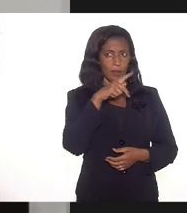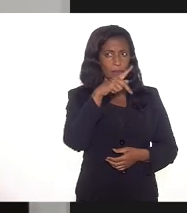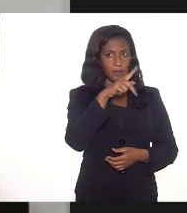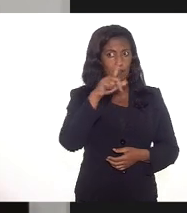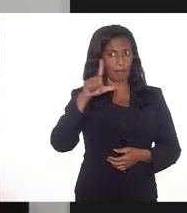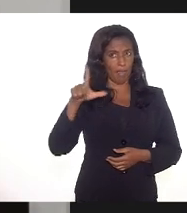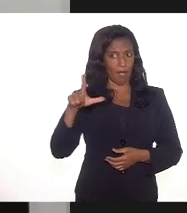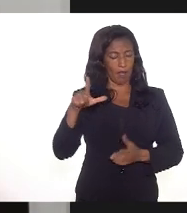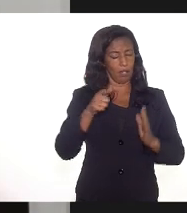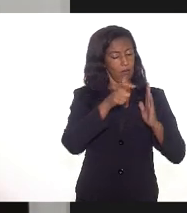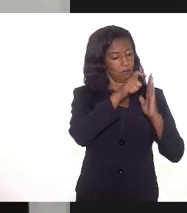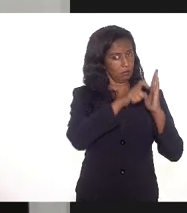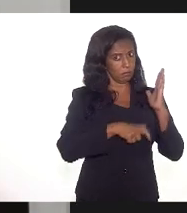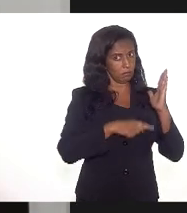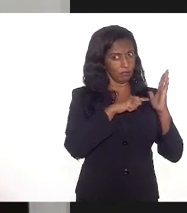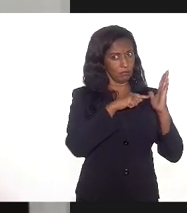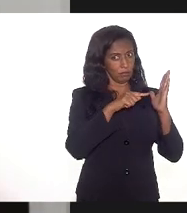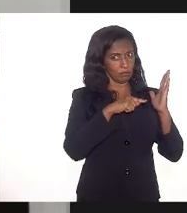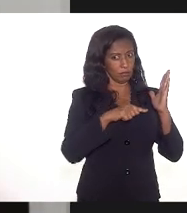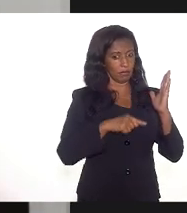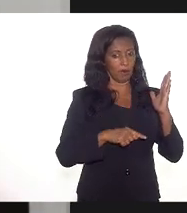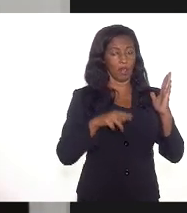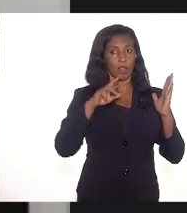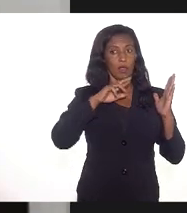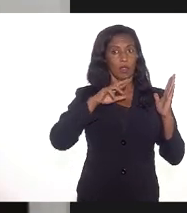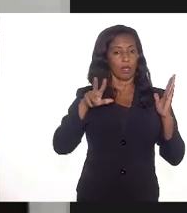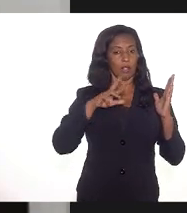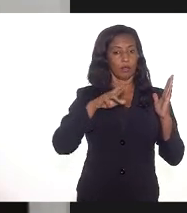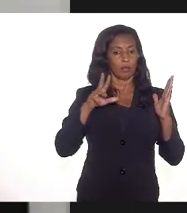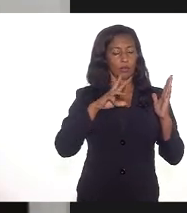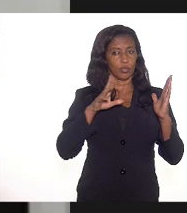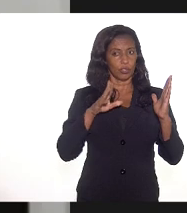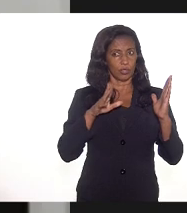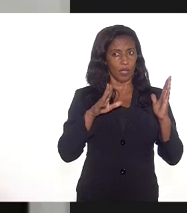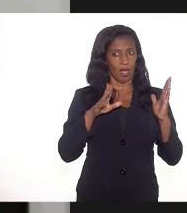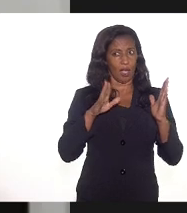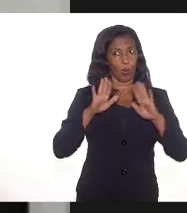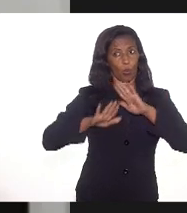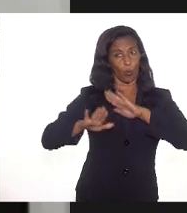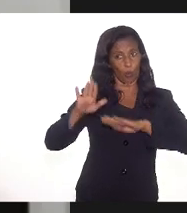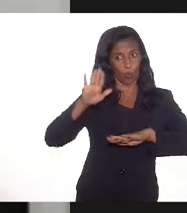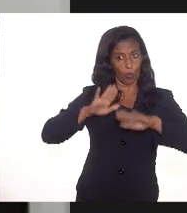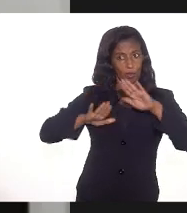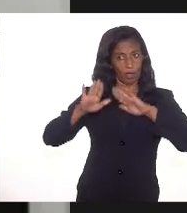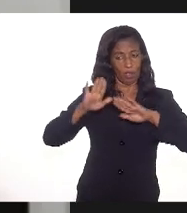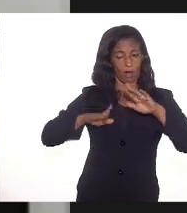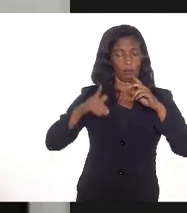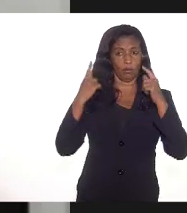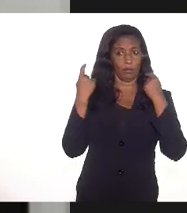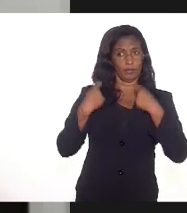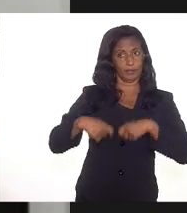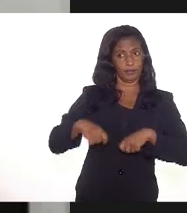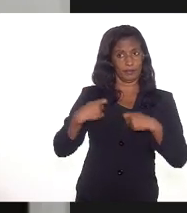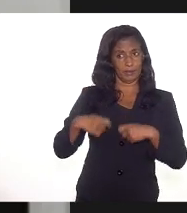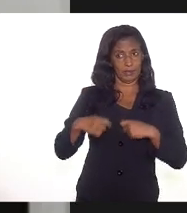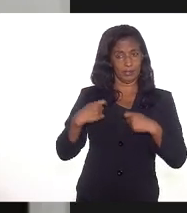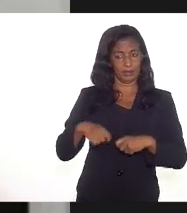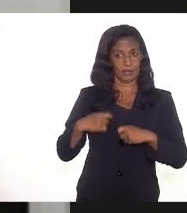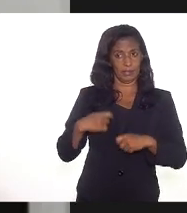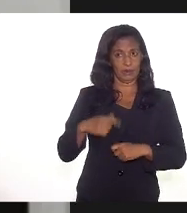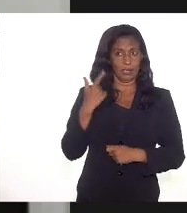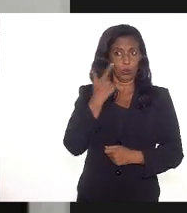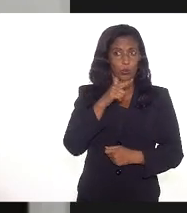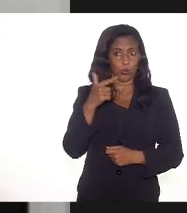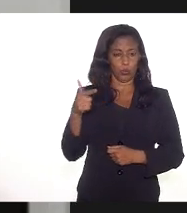que está, não está tomando alguns cuidados necessários, dentre os